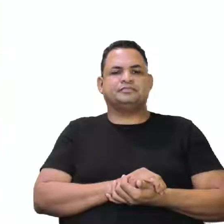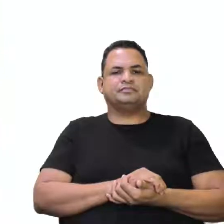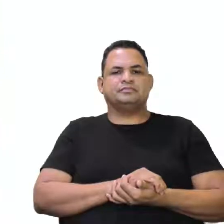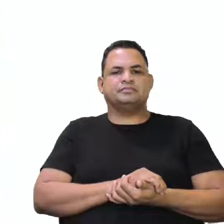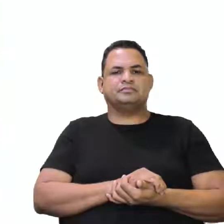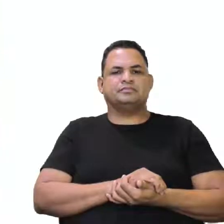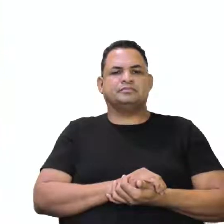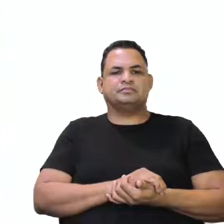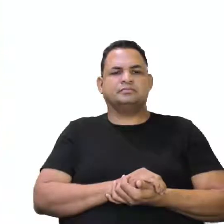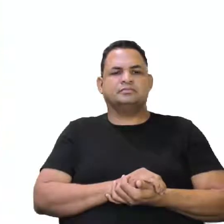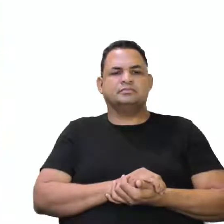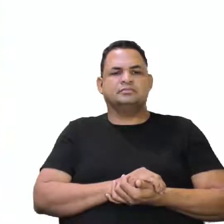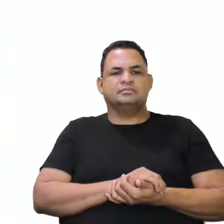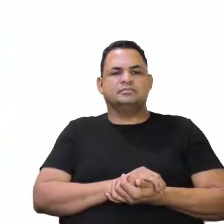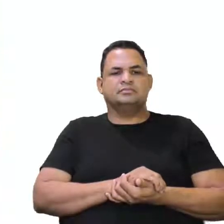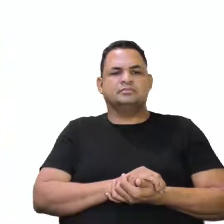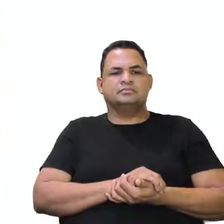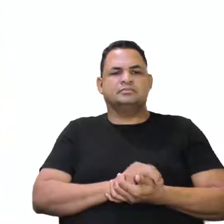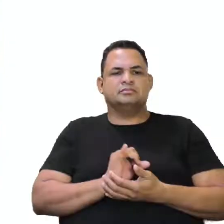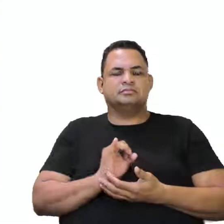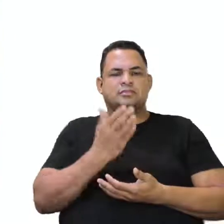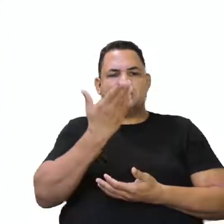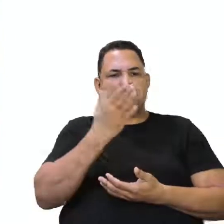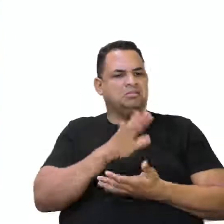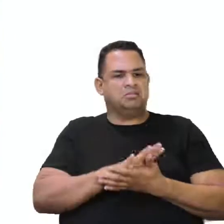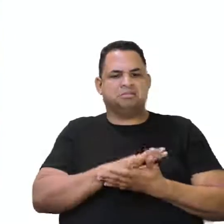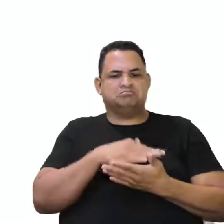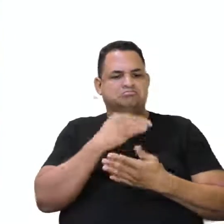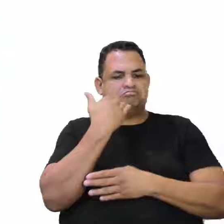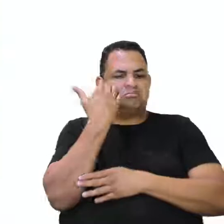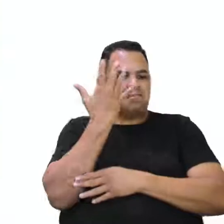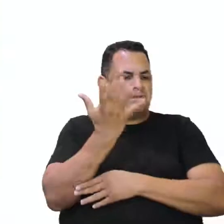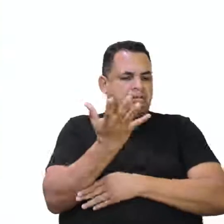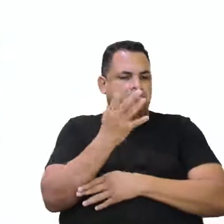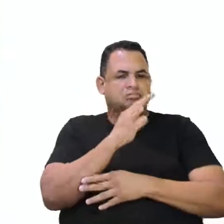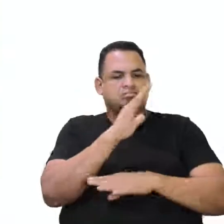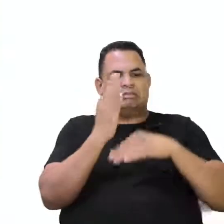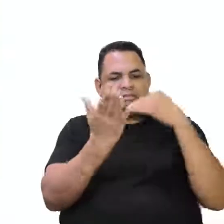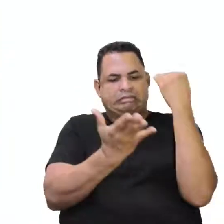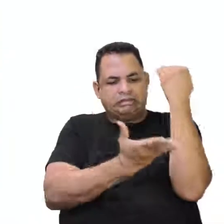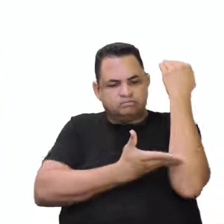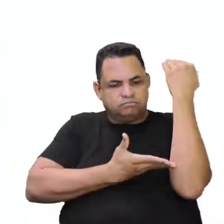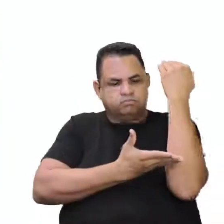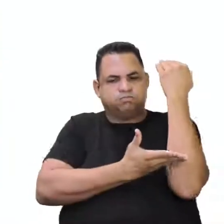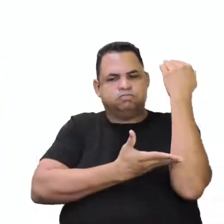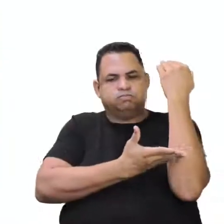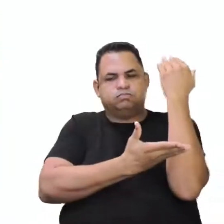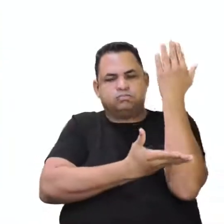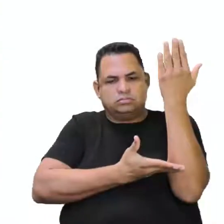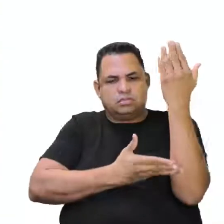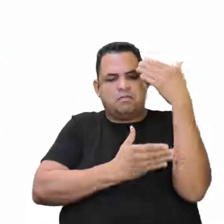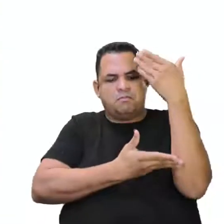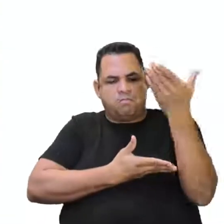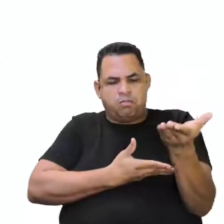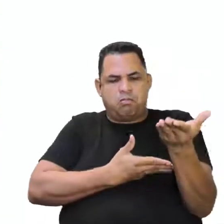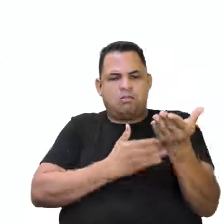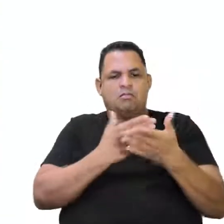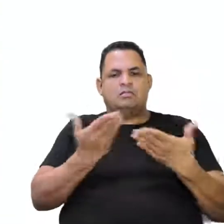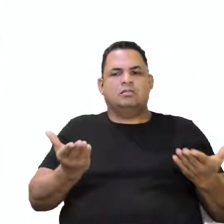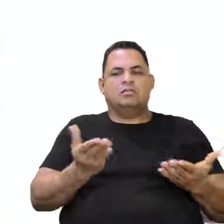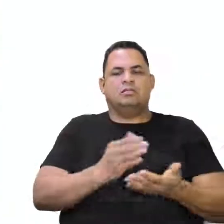dessa imagem aqui, que ela não caiu, ela foi derrubada, né?